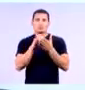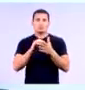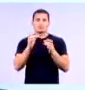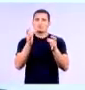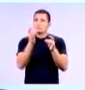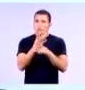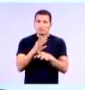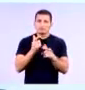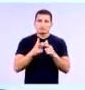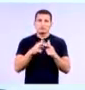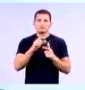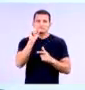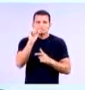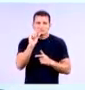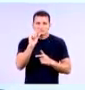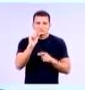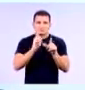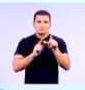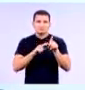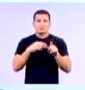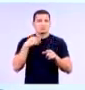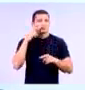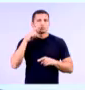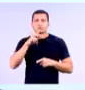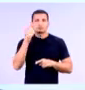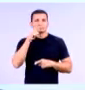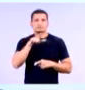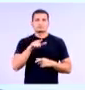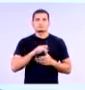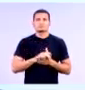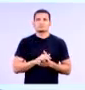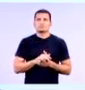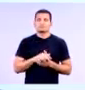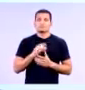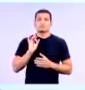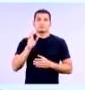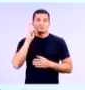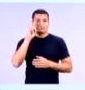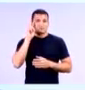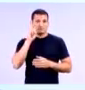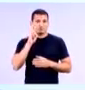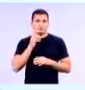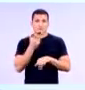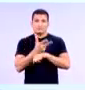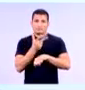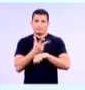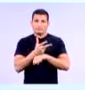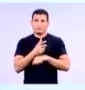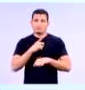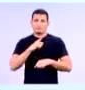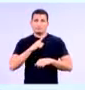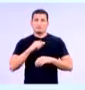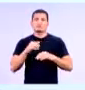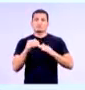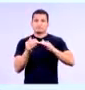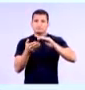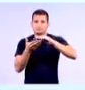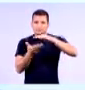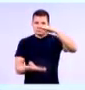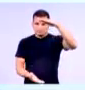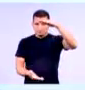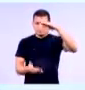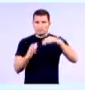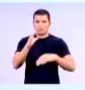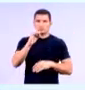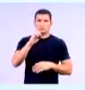a gente não ia conseguir enxergar. Mas, novamente, relembrando, eu quero frisar, no vídeo a gente tem o código completo e você não tem a noção